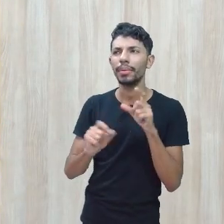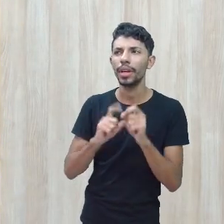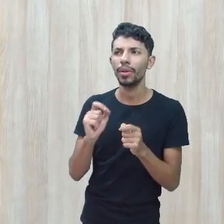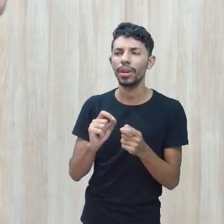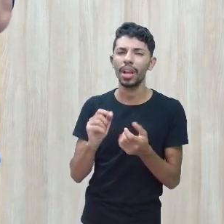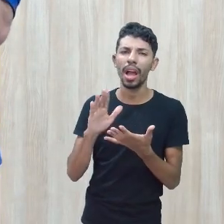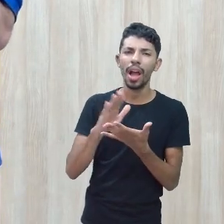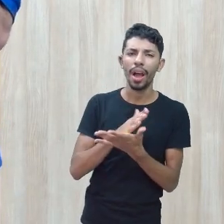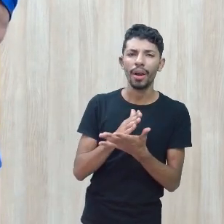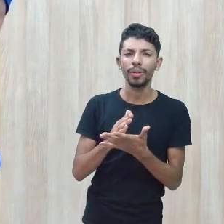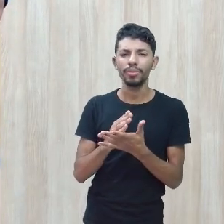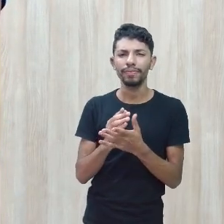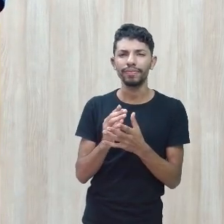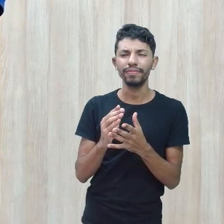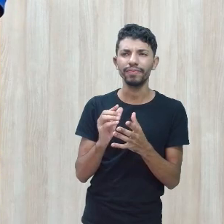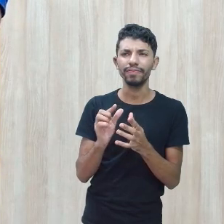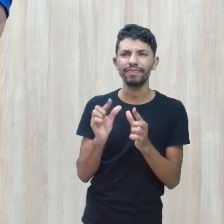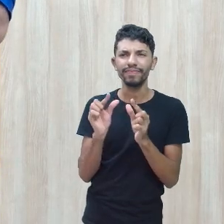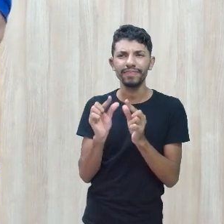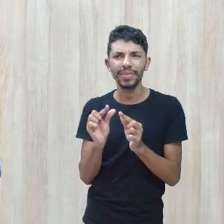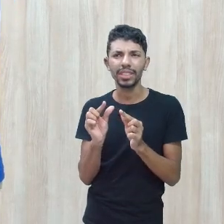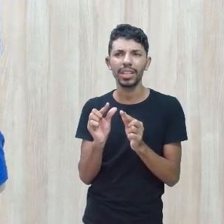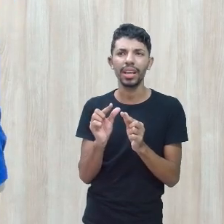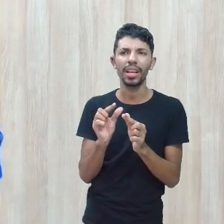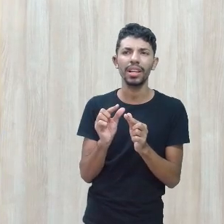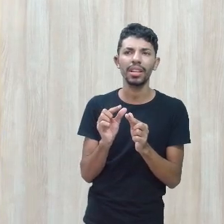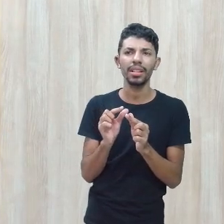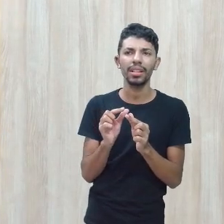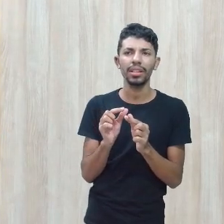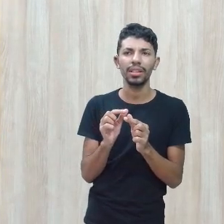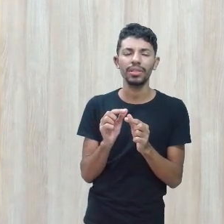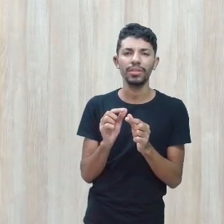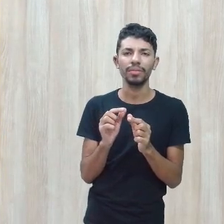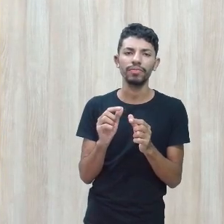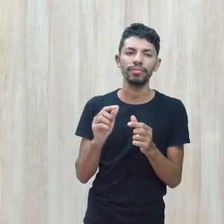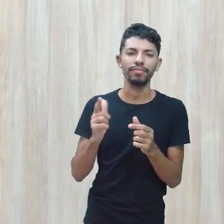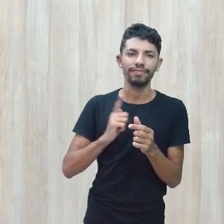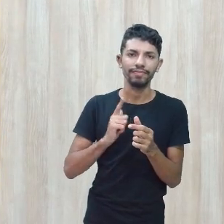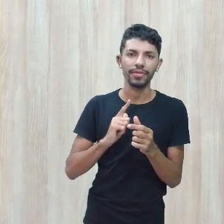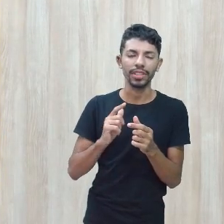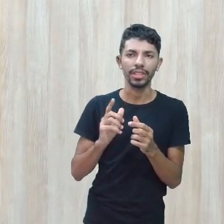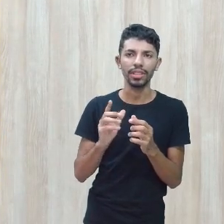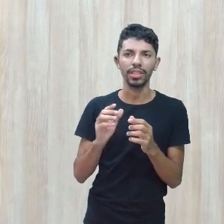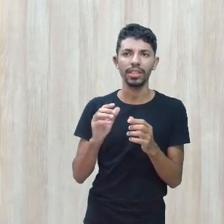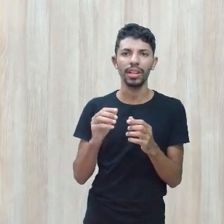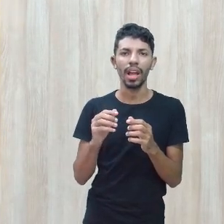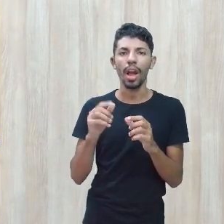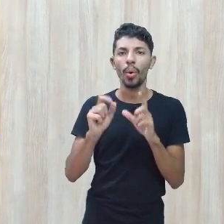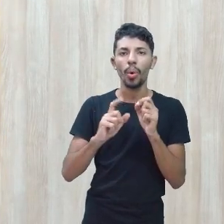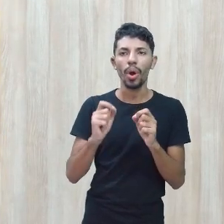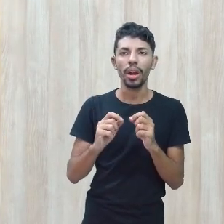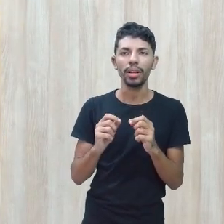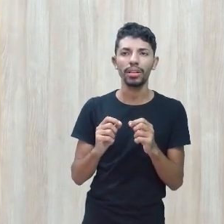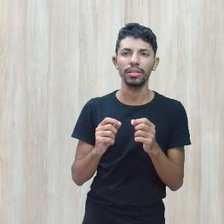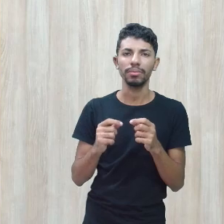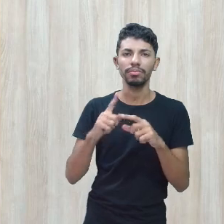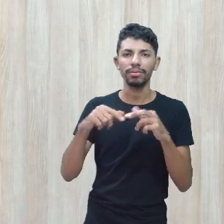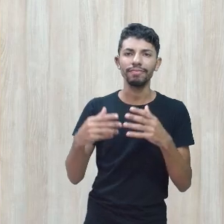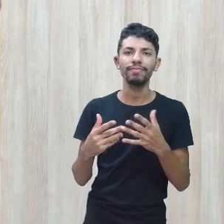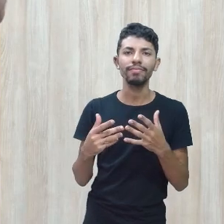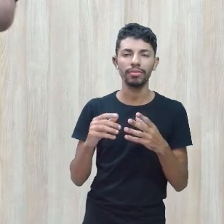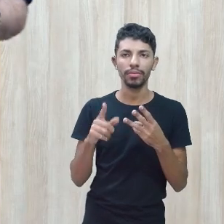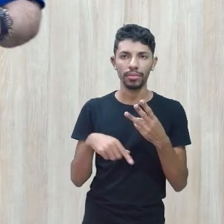outra posse, mas posses bem pequenas, né? Quase que irrelevantes dentro do contexto da sociedade. Por fim, os escravos.